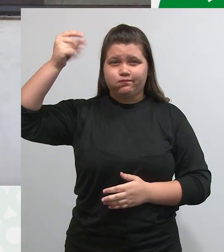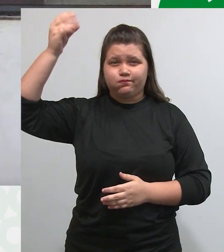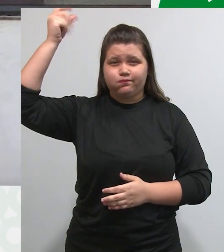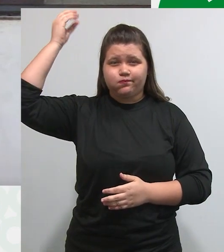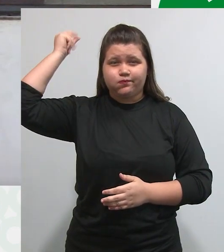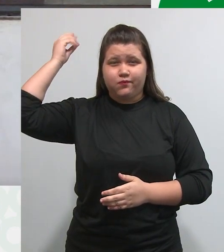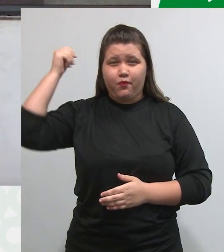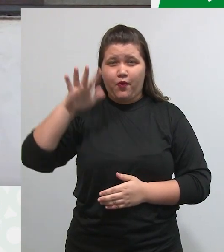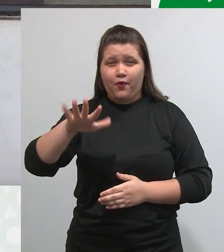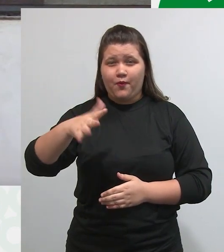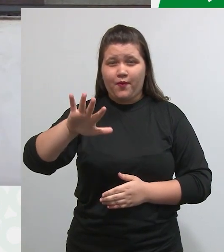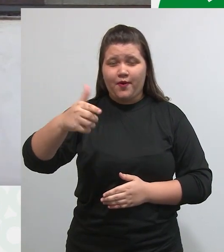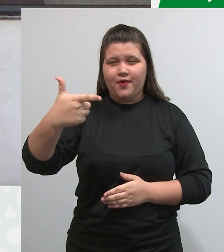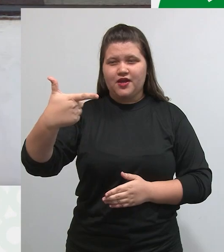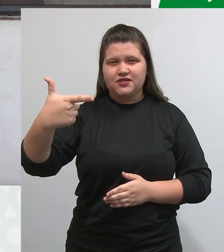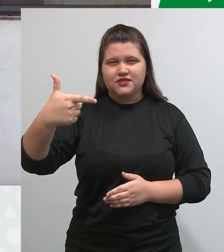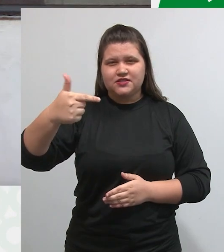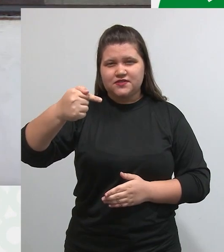anos 70,